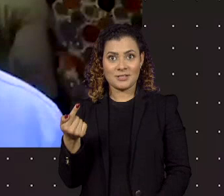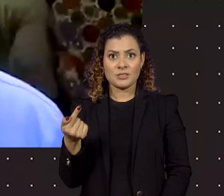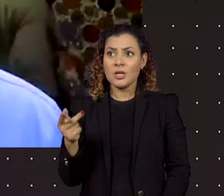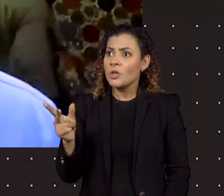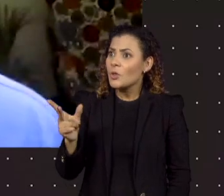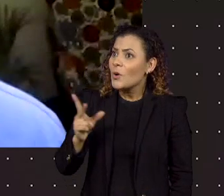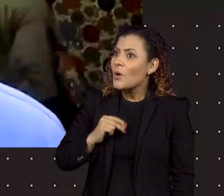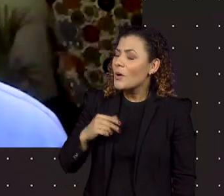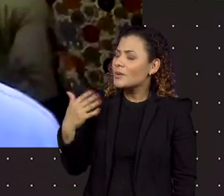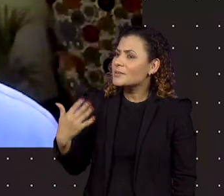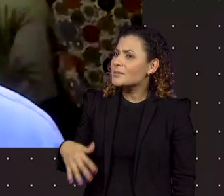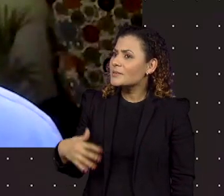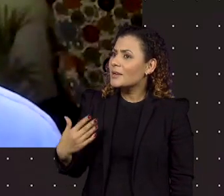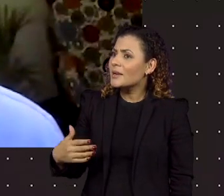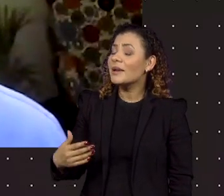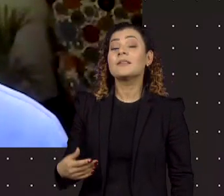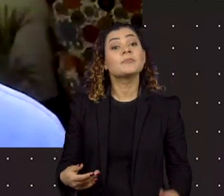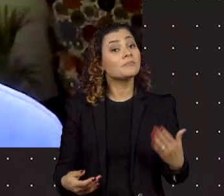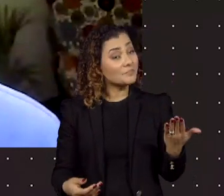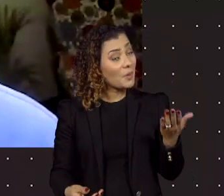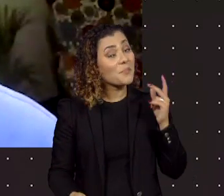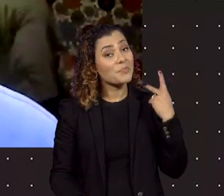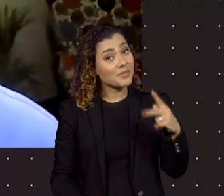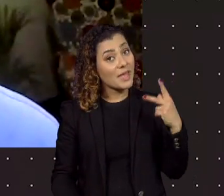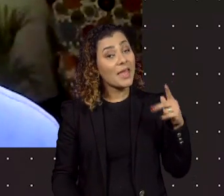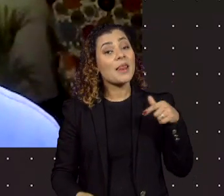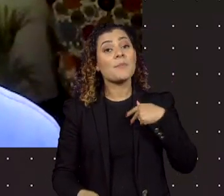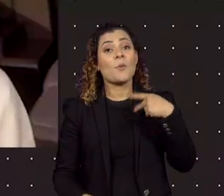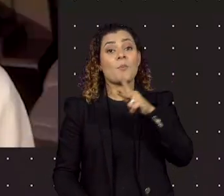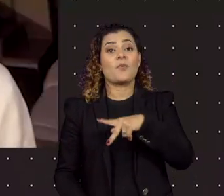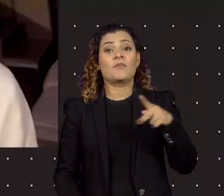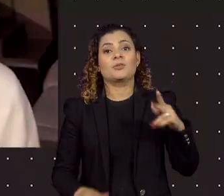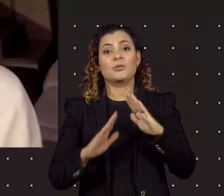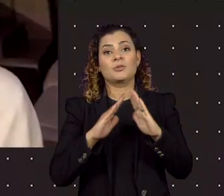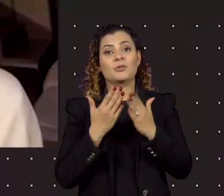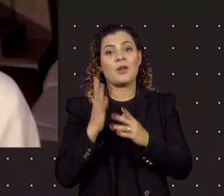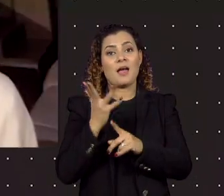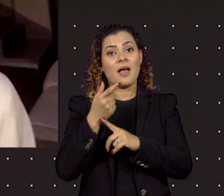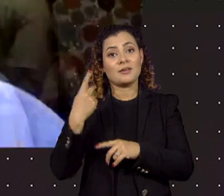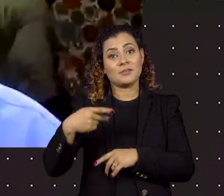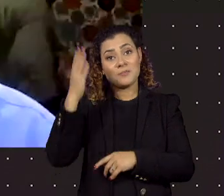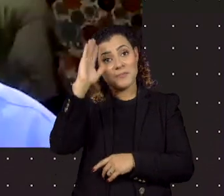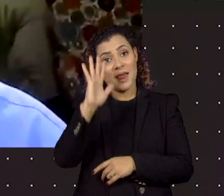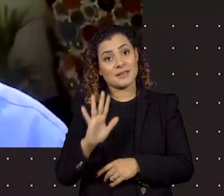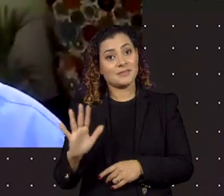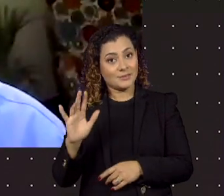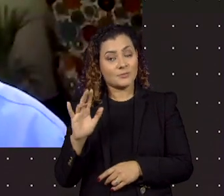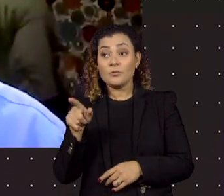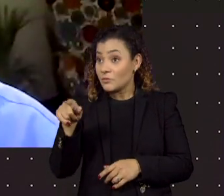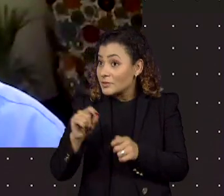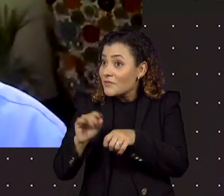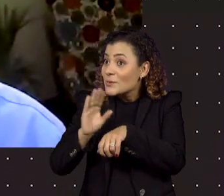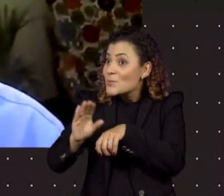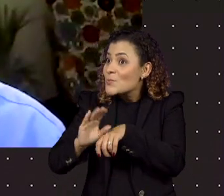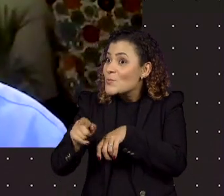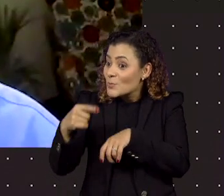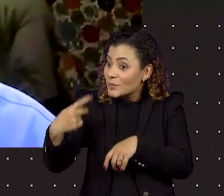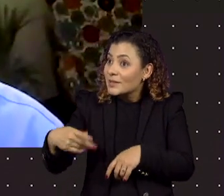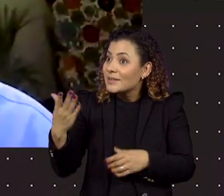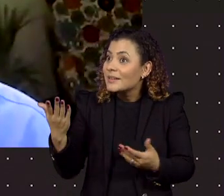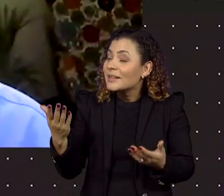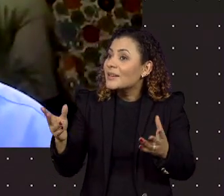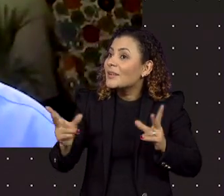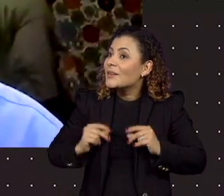Nossa! Ele foi o meu professor na Escolinha de Arte do Brasil. Você fez a Escolinha de Arte do Brasil?